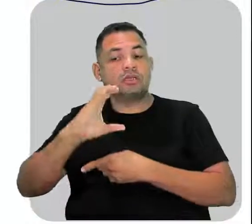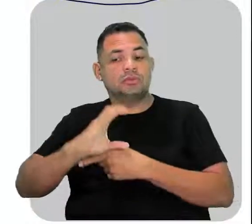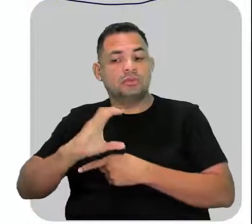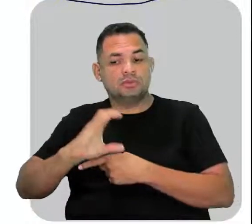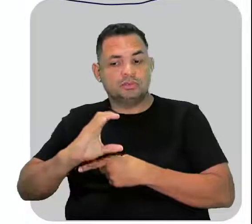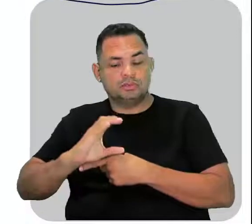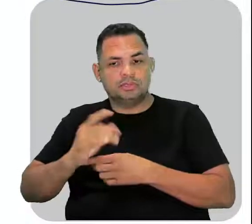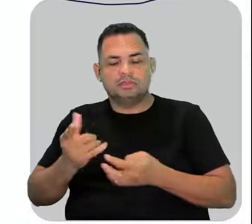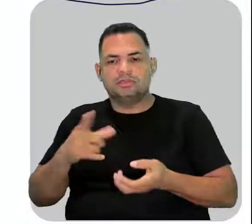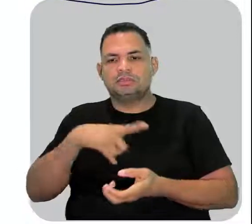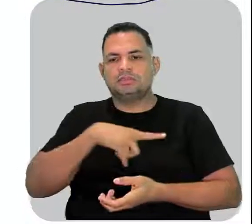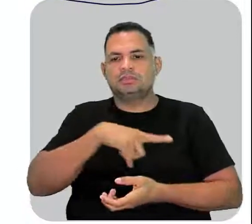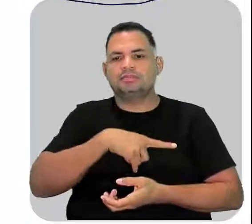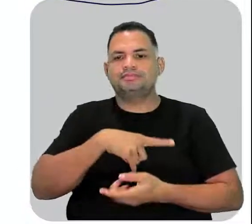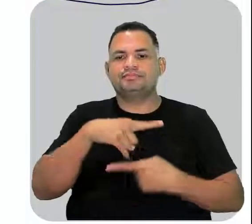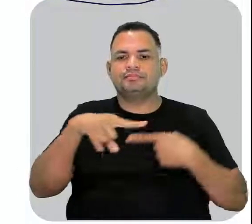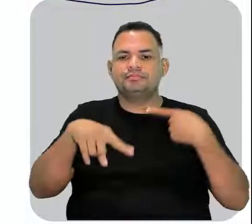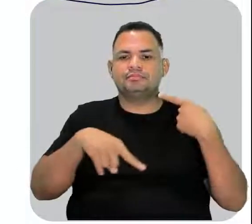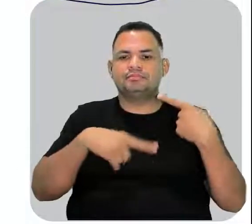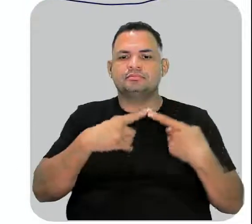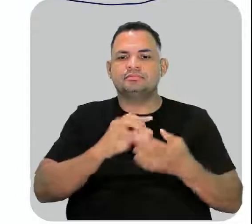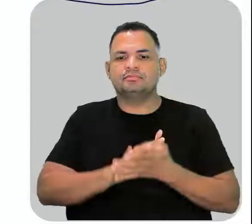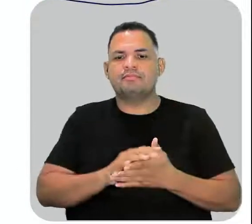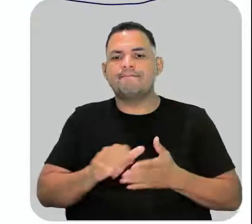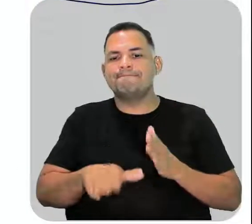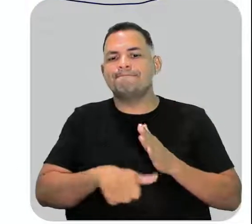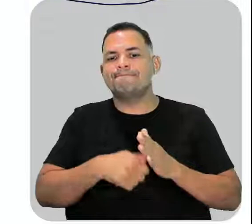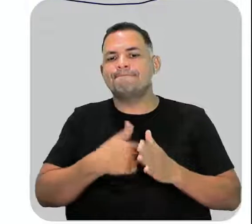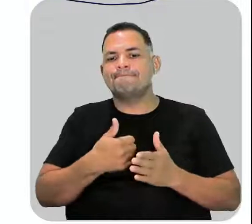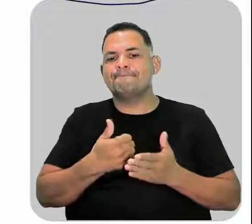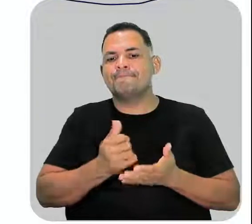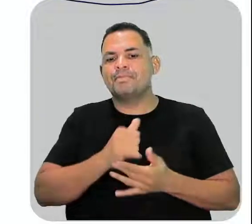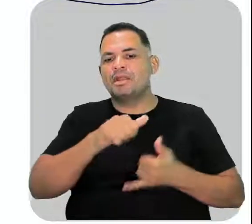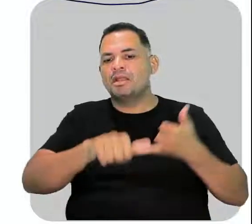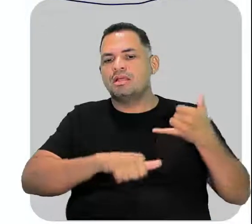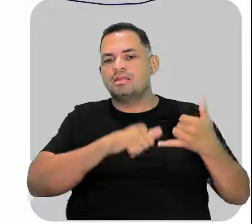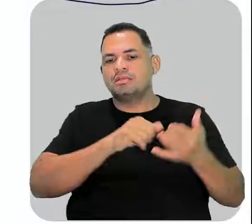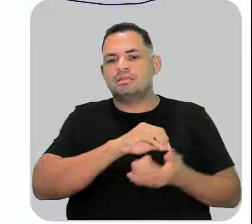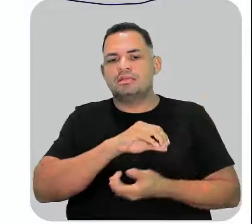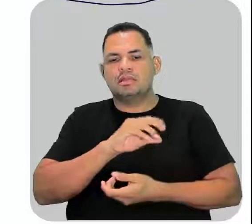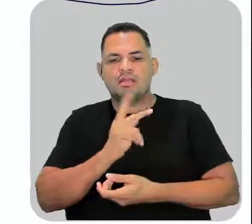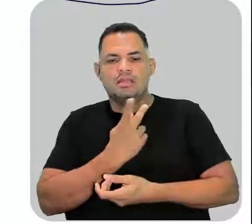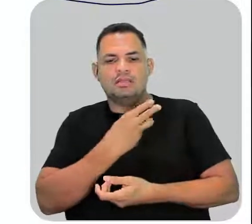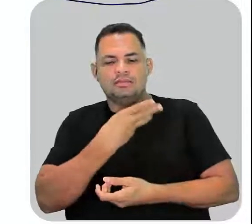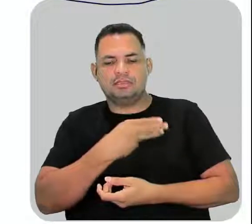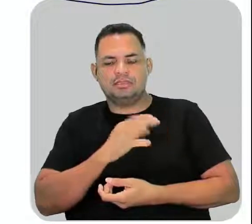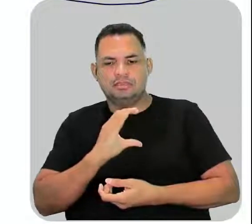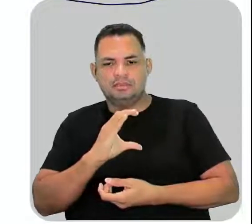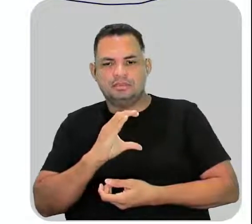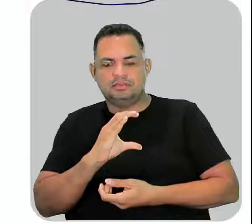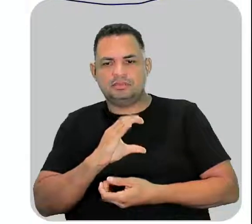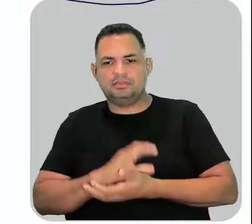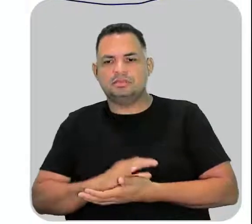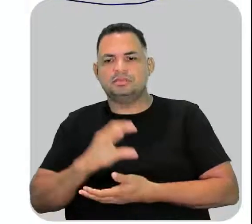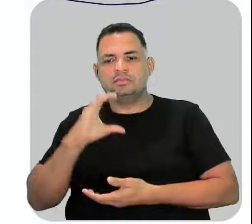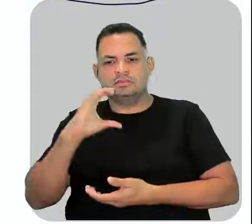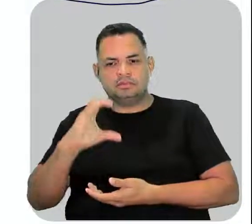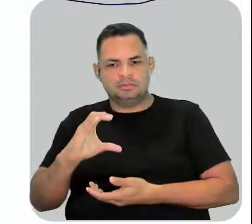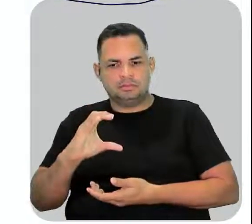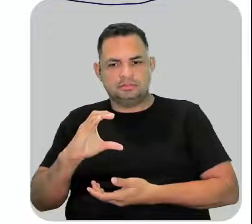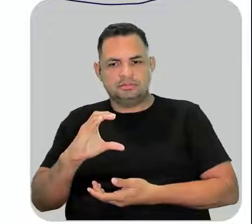ó. Então, depois que tiver essa primeira reação, eu vou ter isso aqui, H3C, aí vou ter o